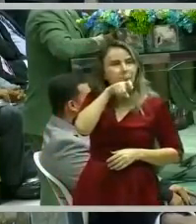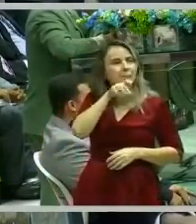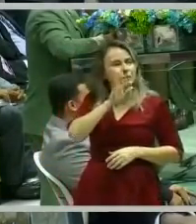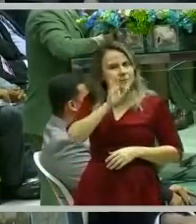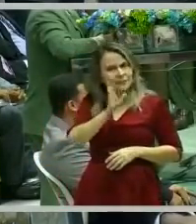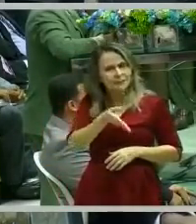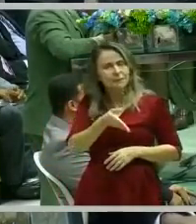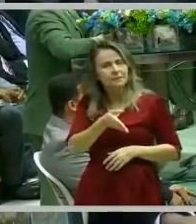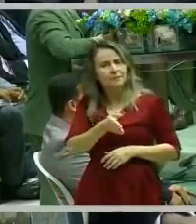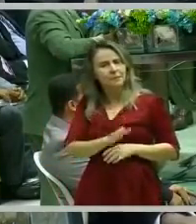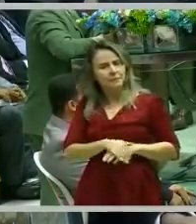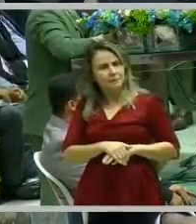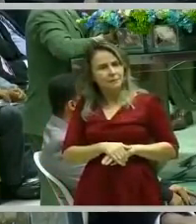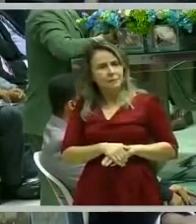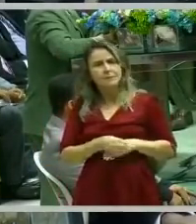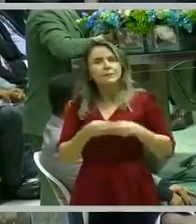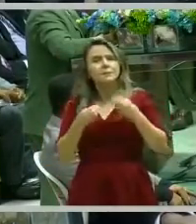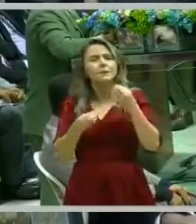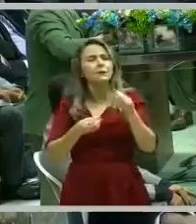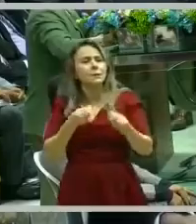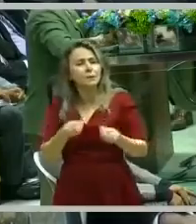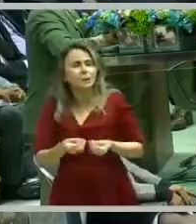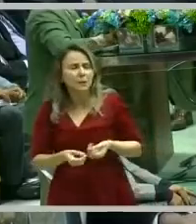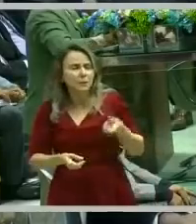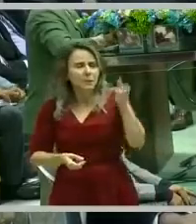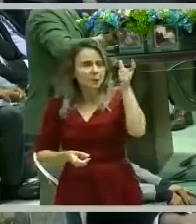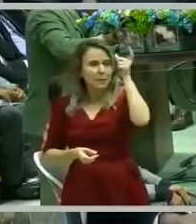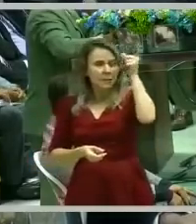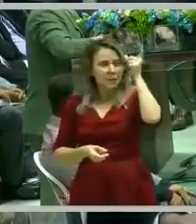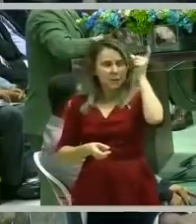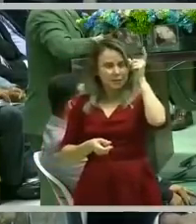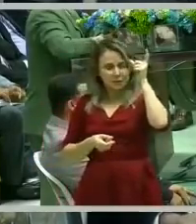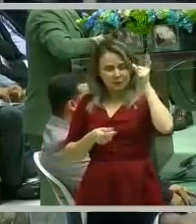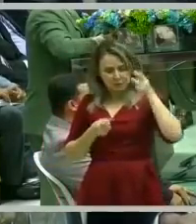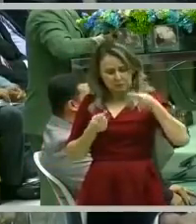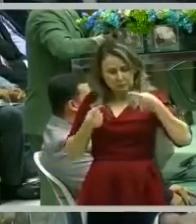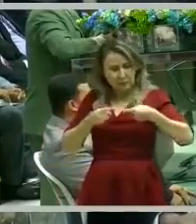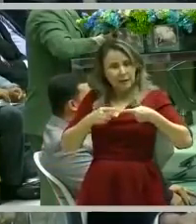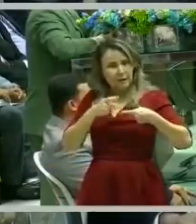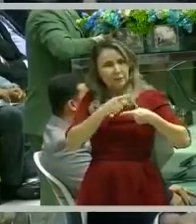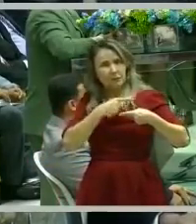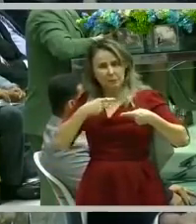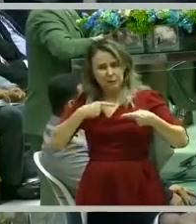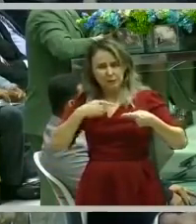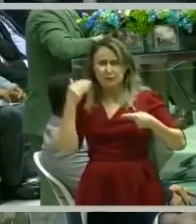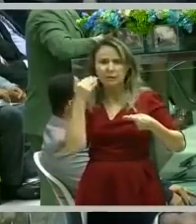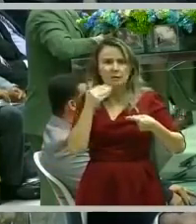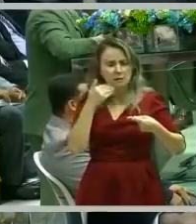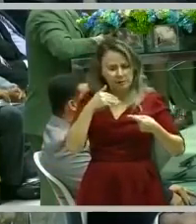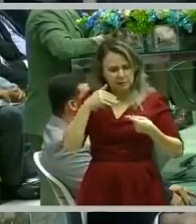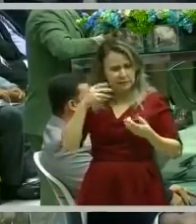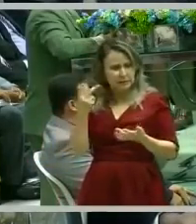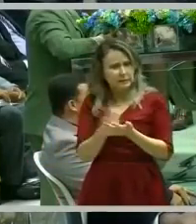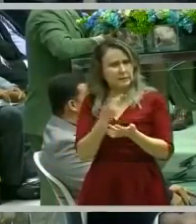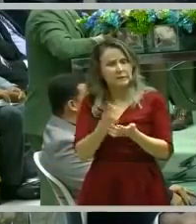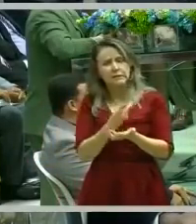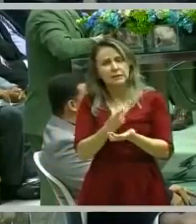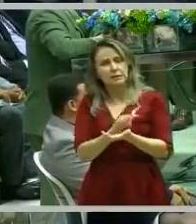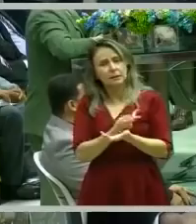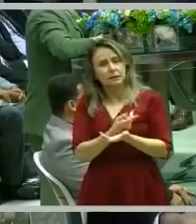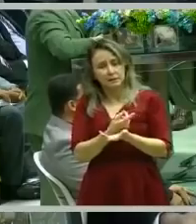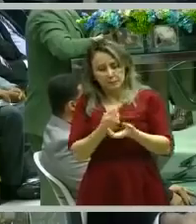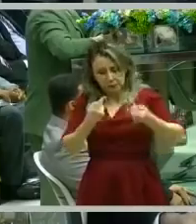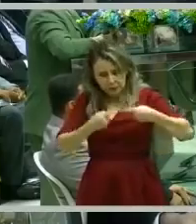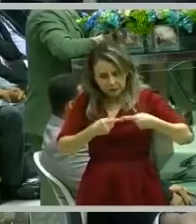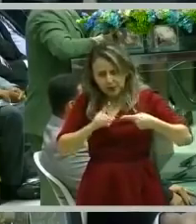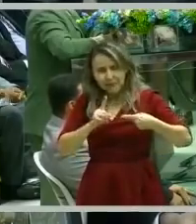diabo vai se levantar, irmão, contra um pastor de vida torta? O diabo vai se levantar contra um falso pastor? Vai? Vai não,